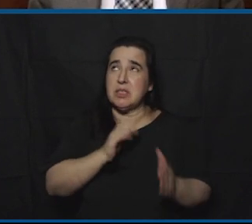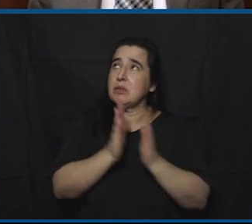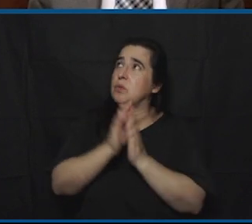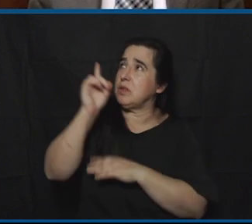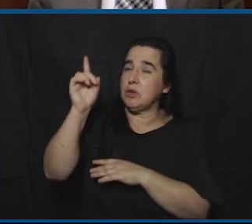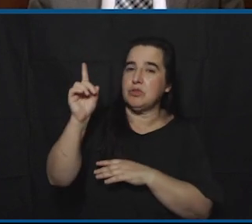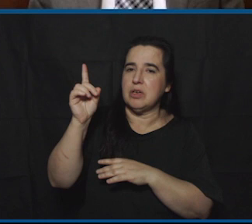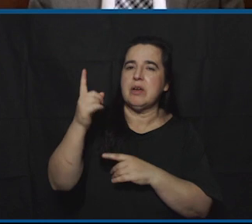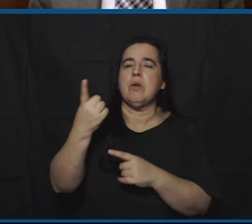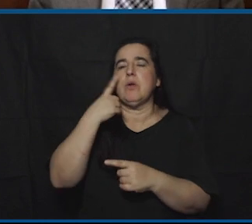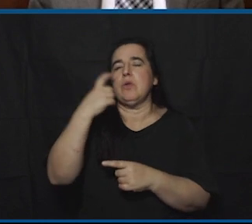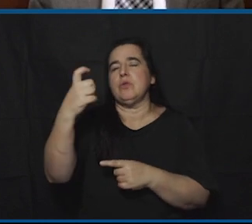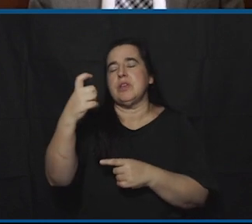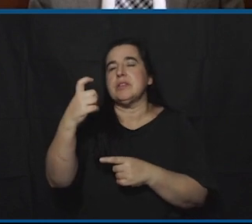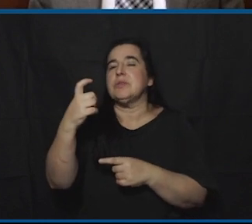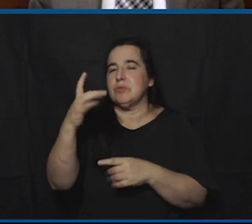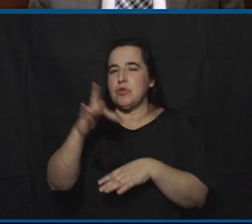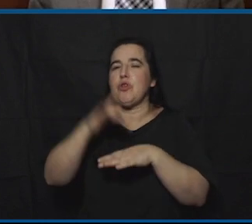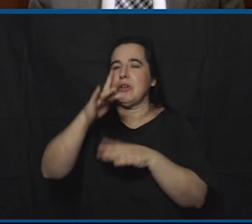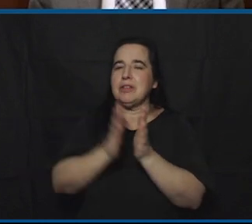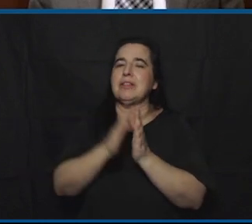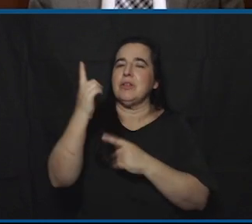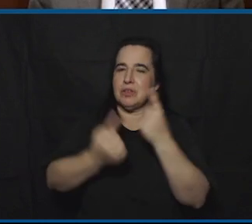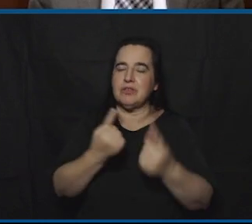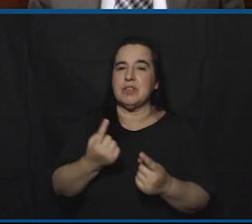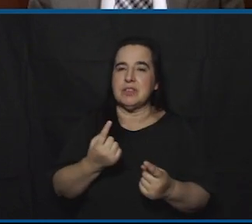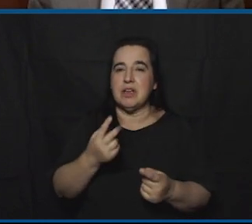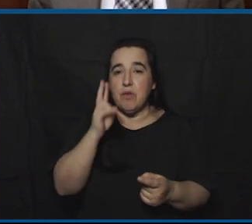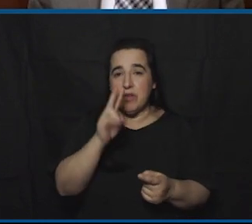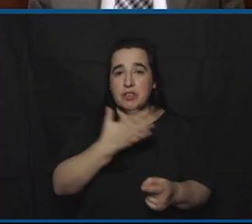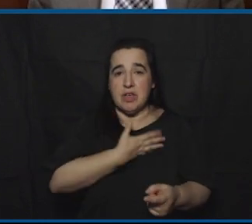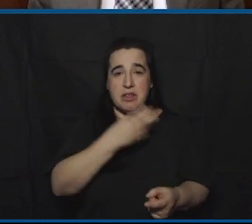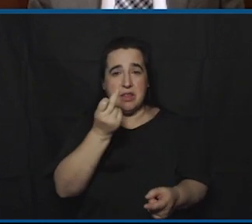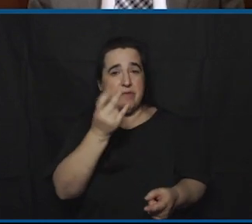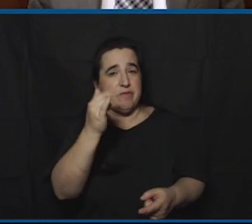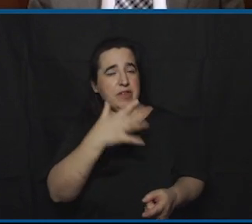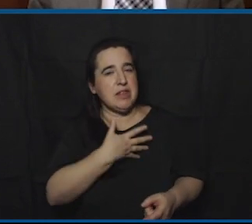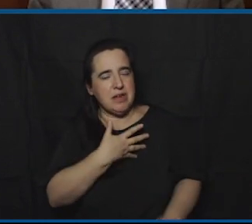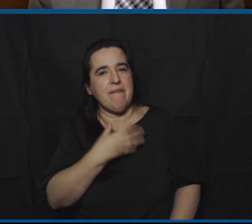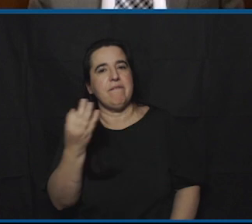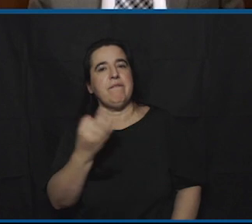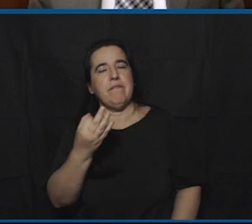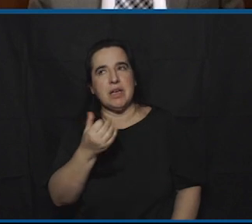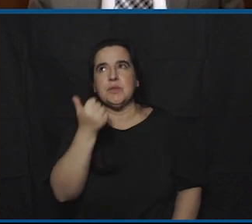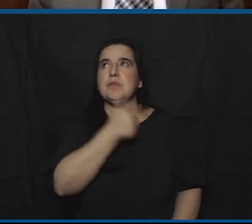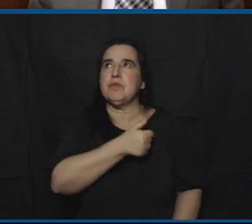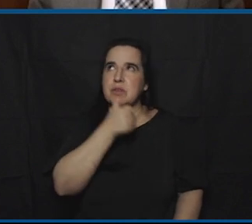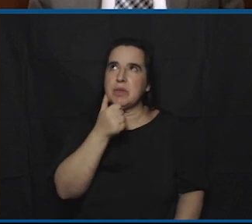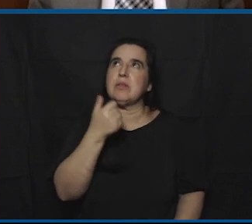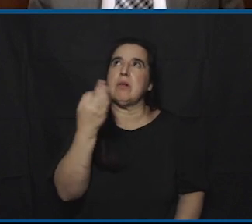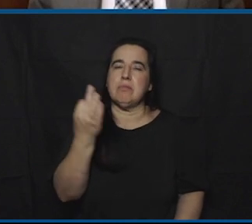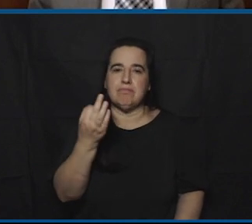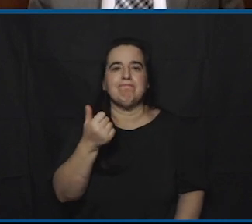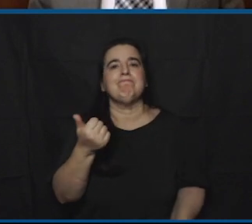muitas vezes o seu toque, a sua vara, e vejo-me por vezes como Davi dizer: foi-me bom ter sido afligido, Senhor, porque eu